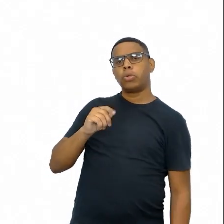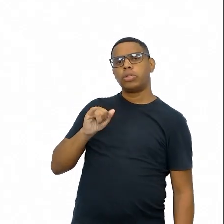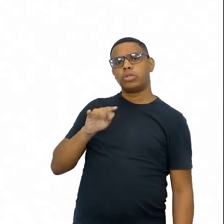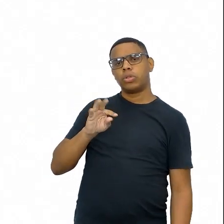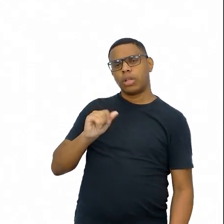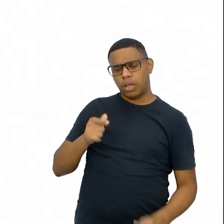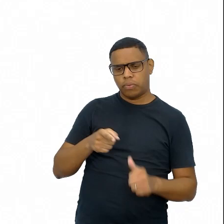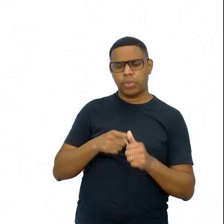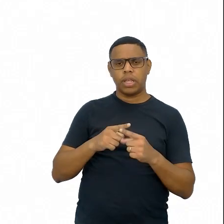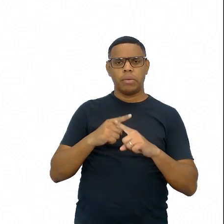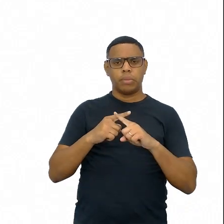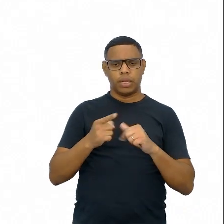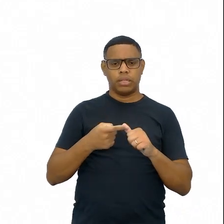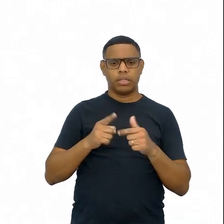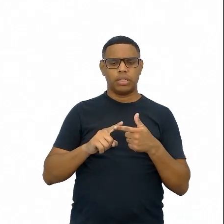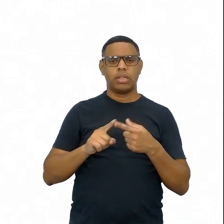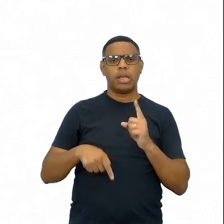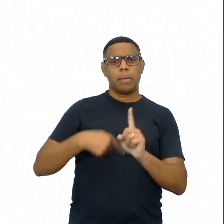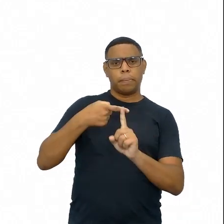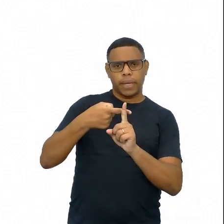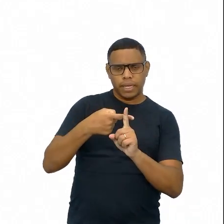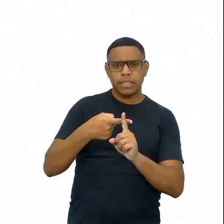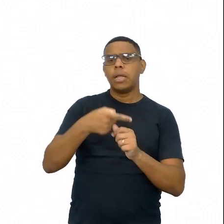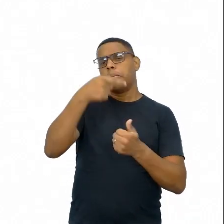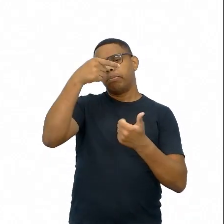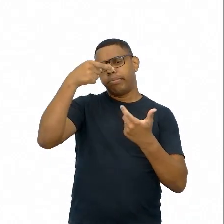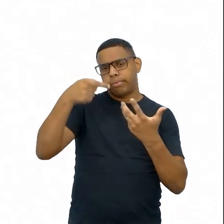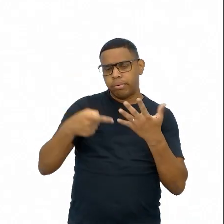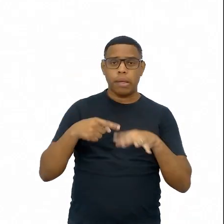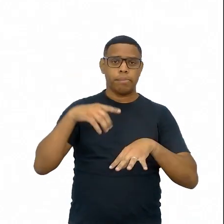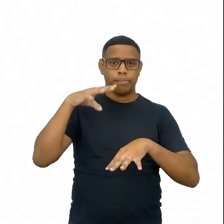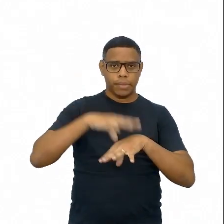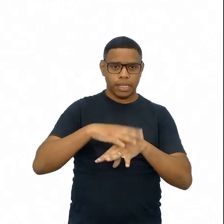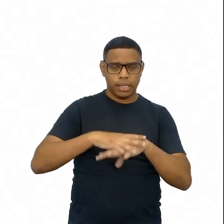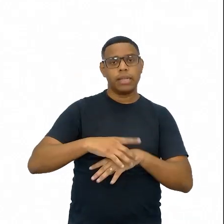e multiplicativo, entre outras características.